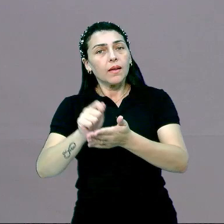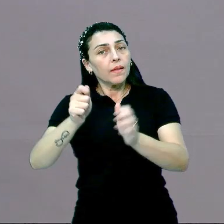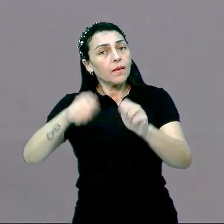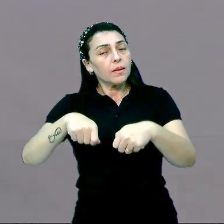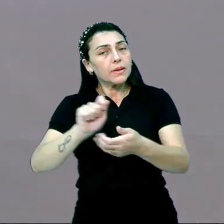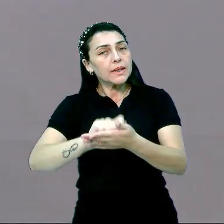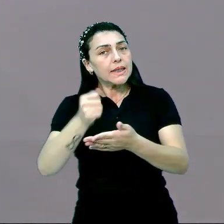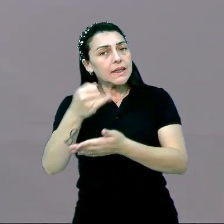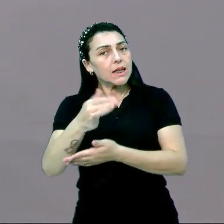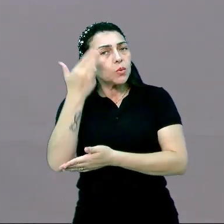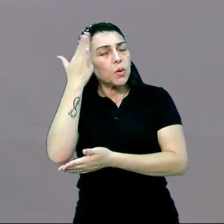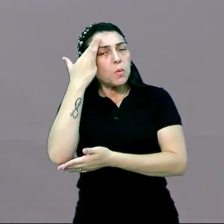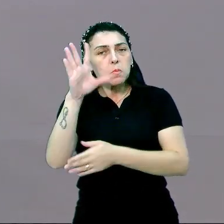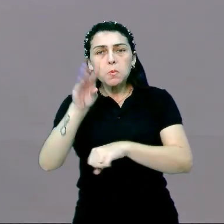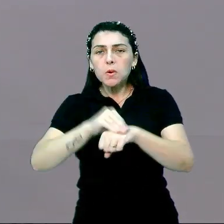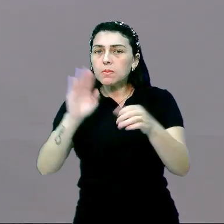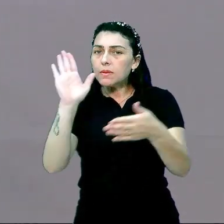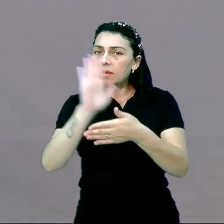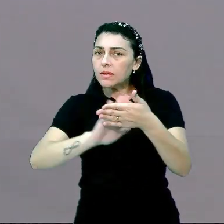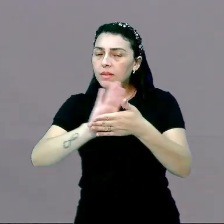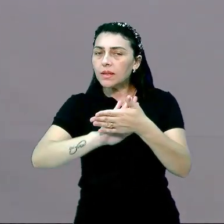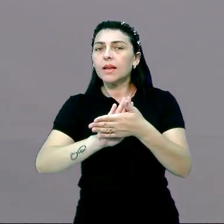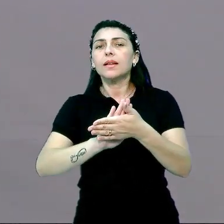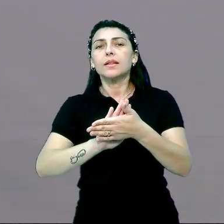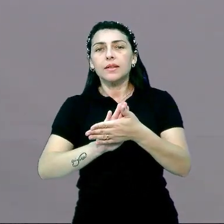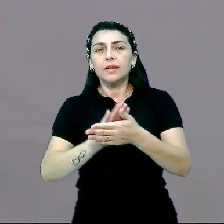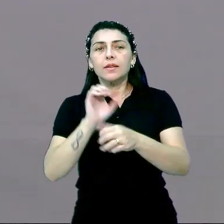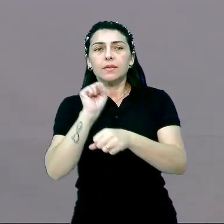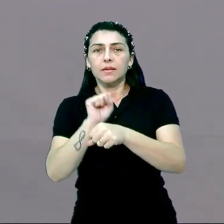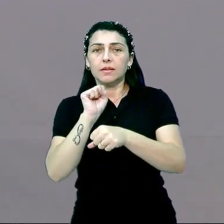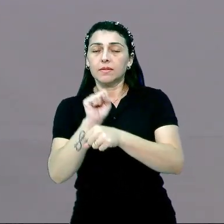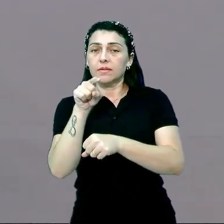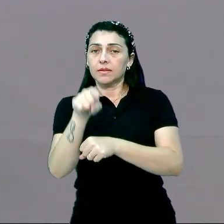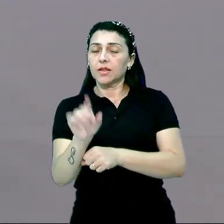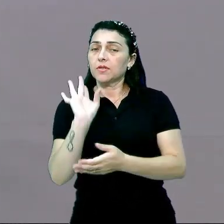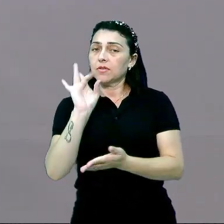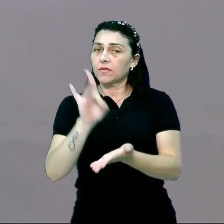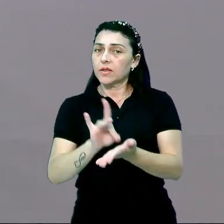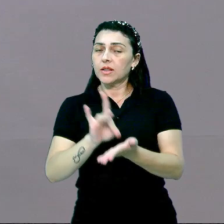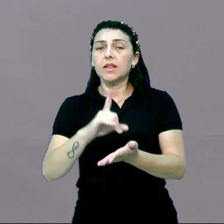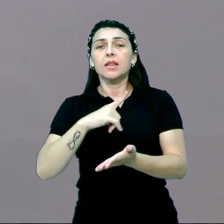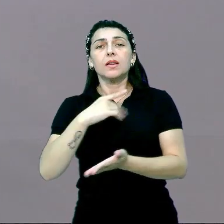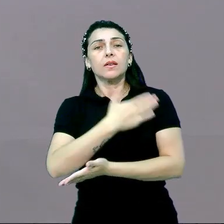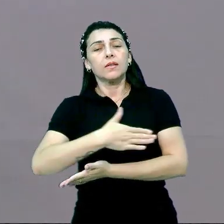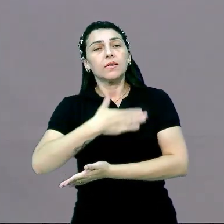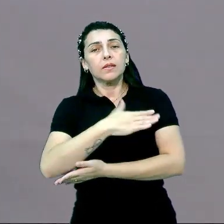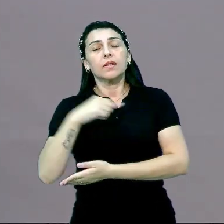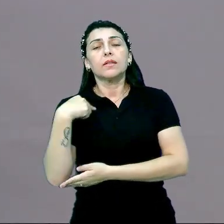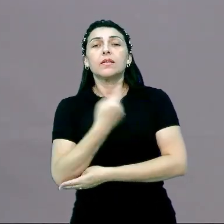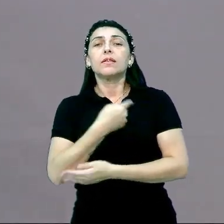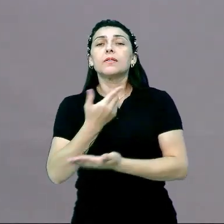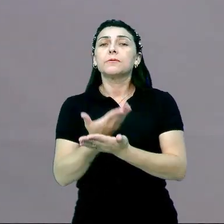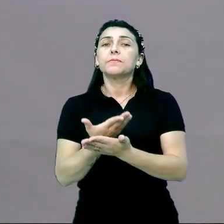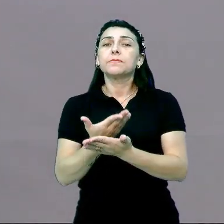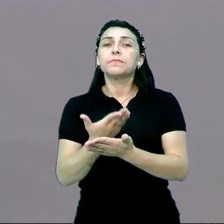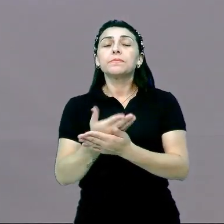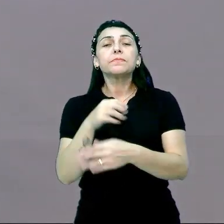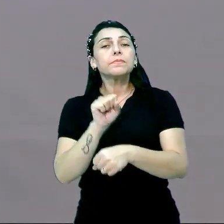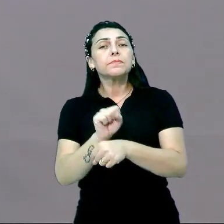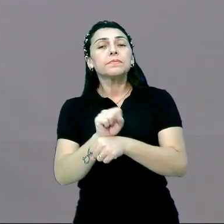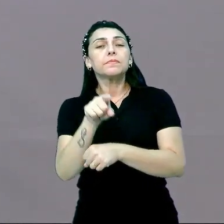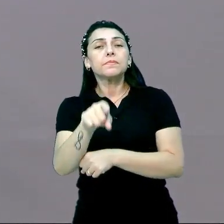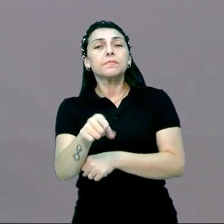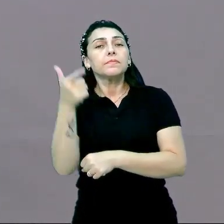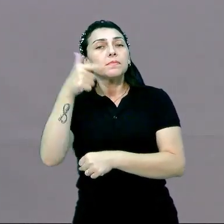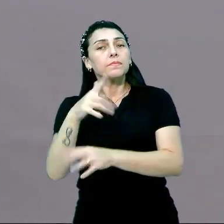uma coisa se eu não tenho conhecimento sobre ela. Então, eu espero que vocês realmente tenham gostado da nossa aula. Eu espero que